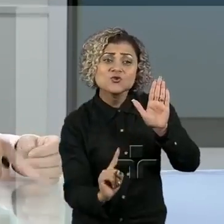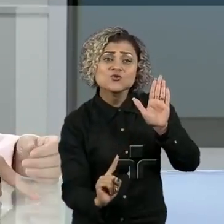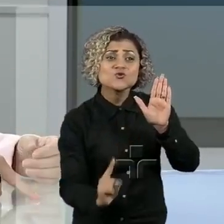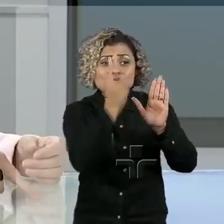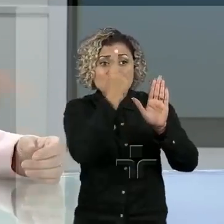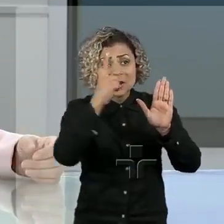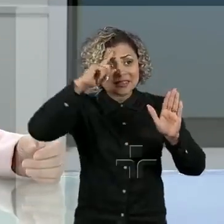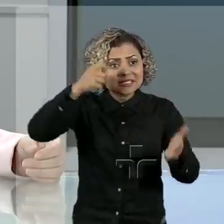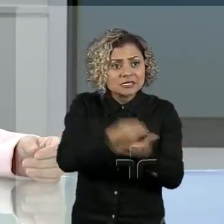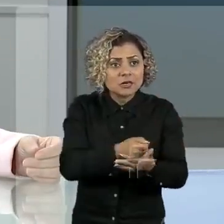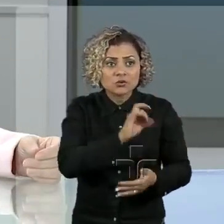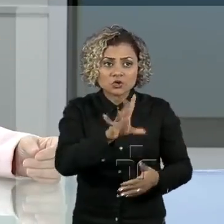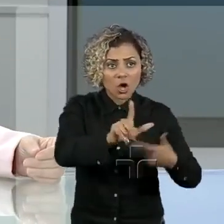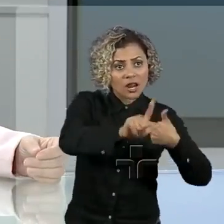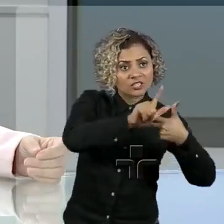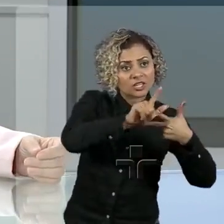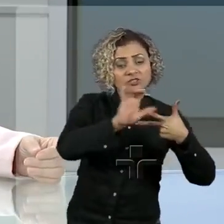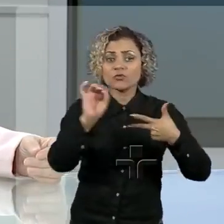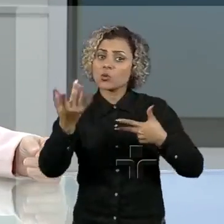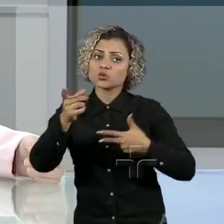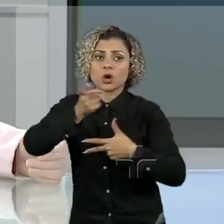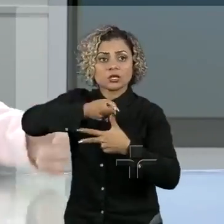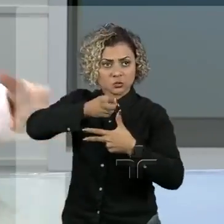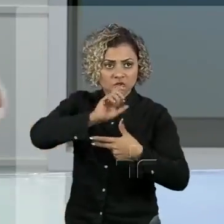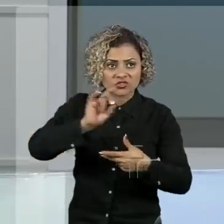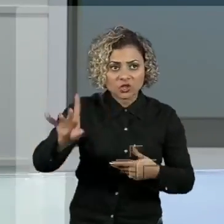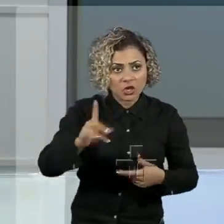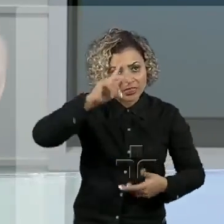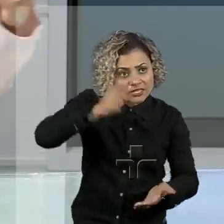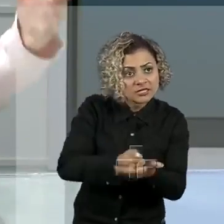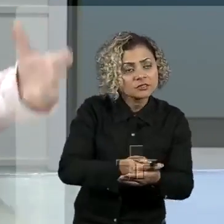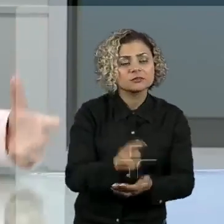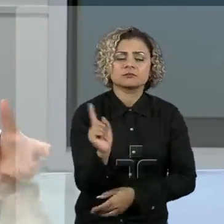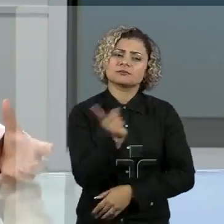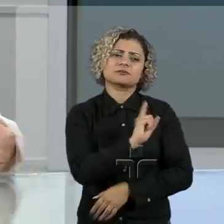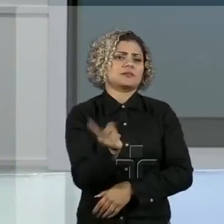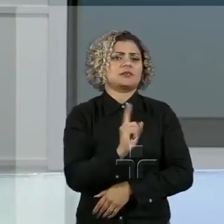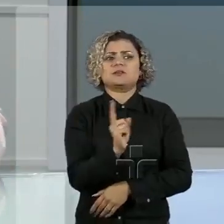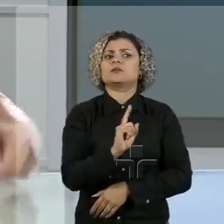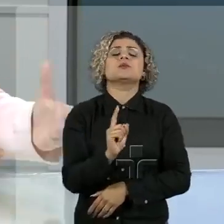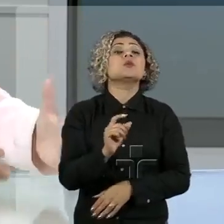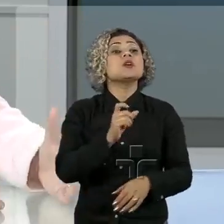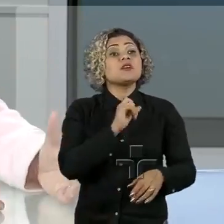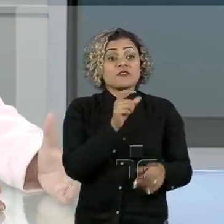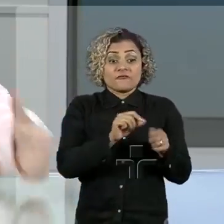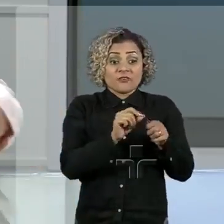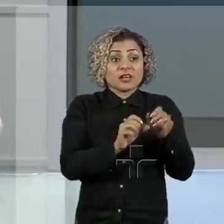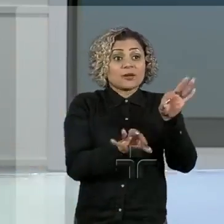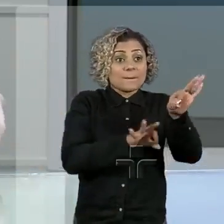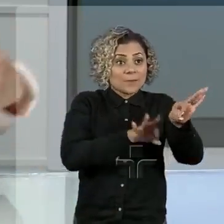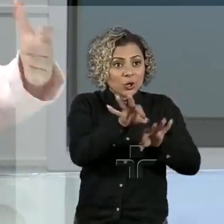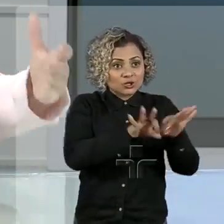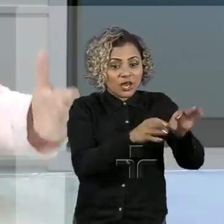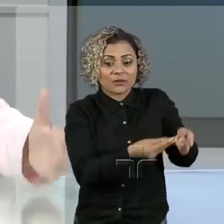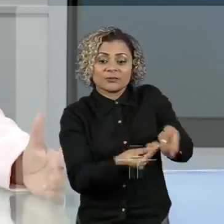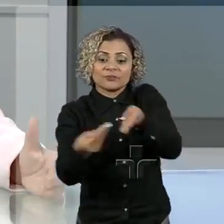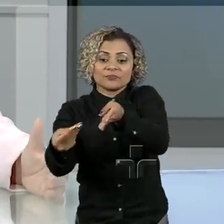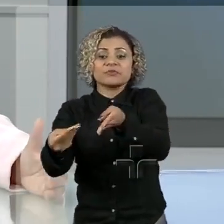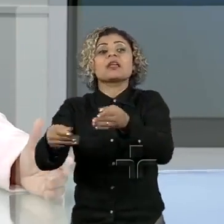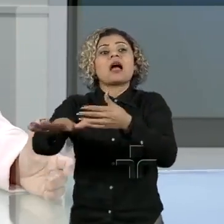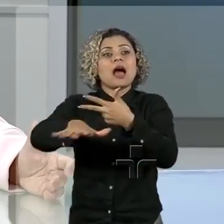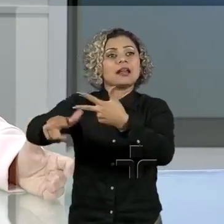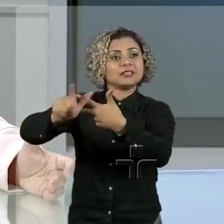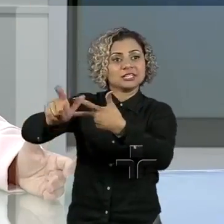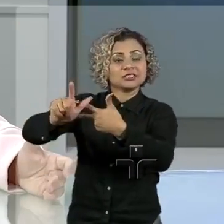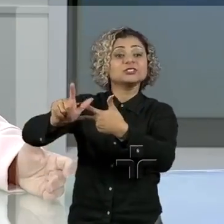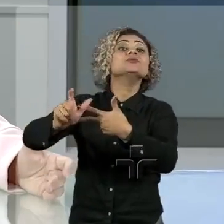do Legislativo ou apenas a digital do Executivo. Um faz o projeto tramita no Legislativo, o Legislativo aprova, o